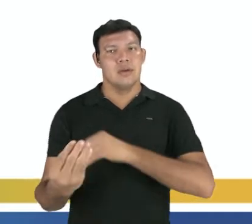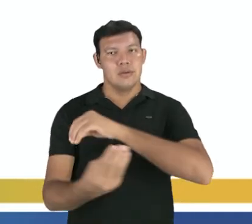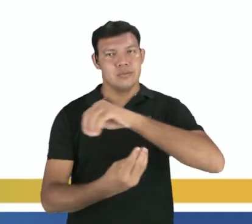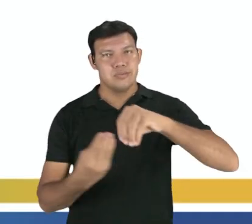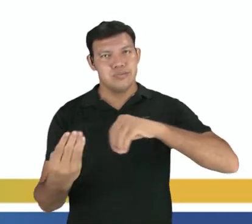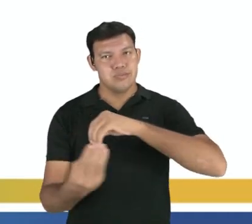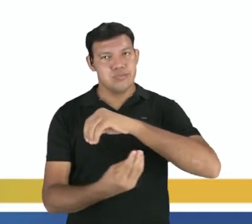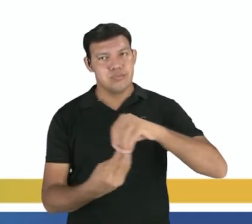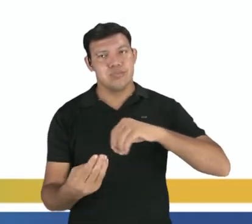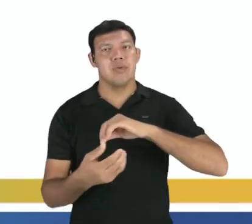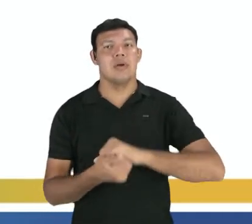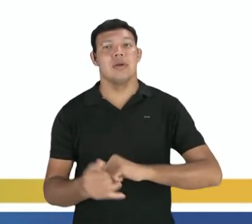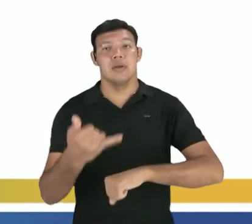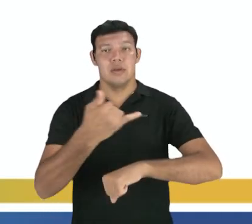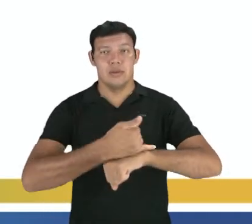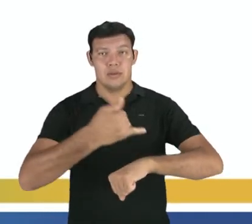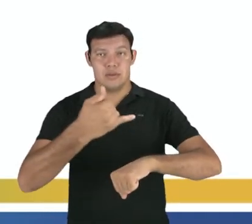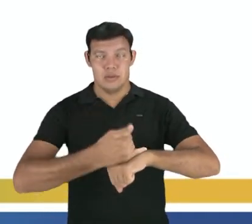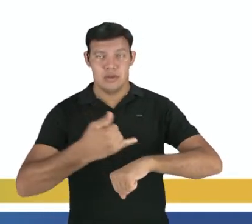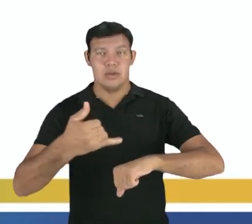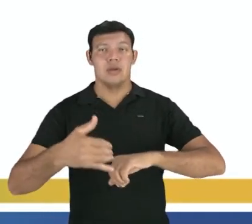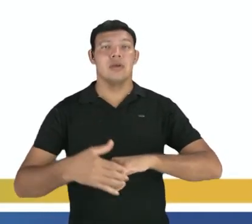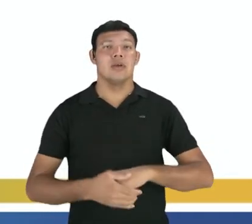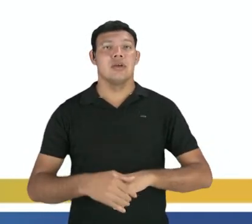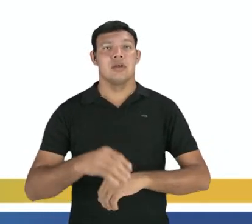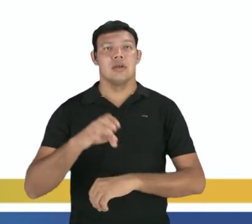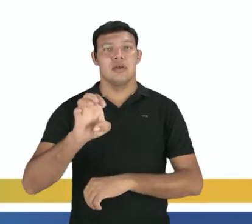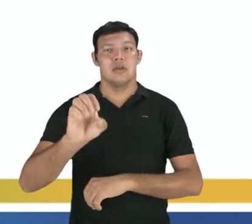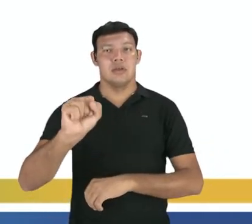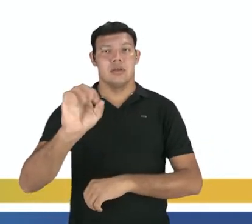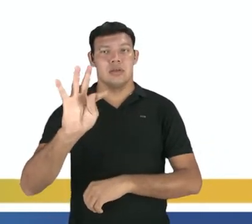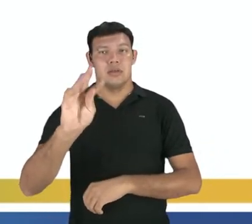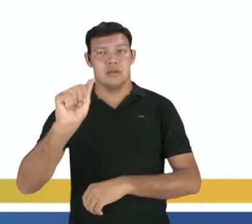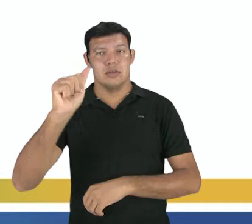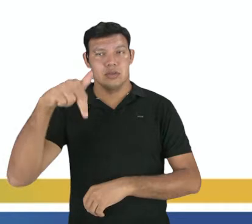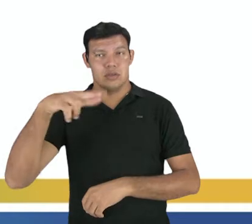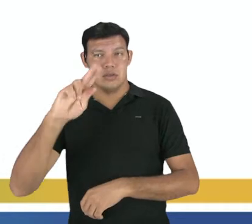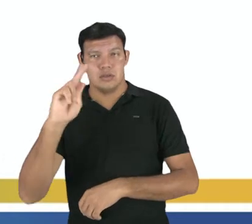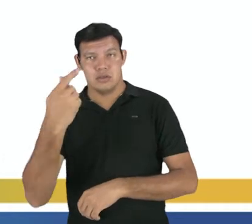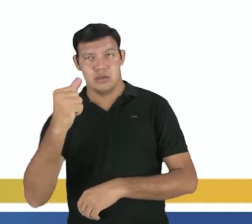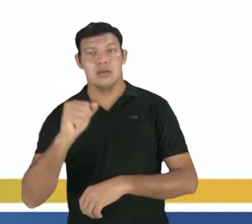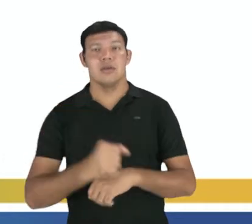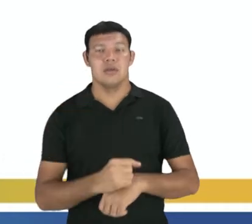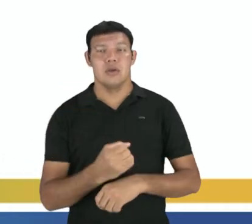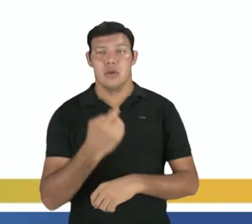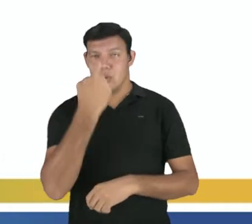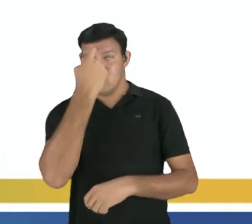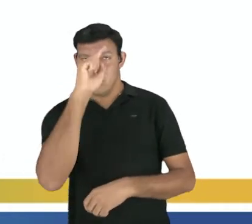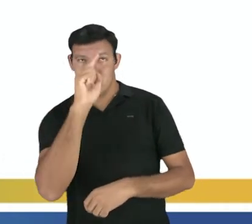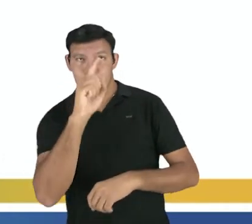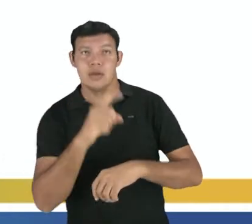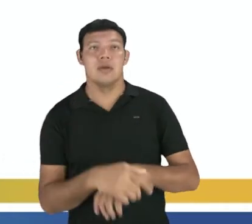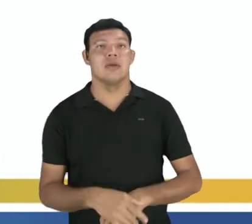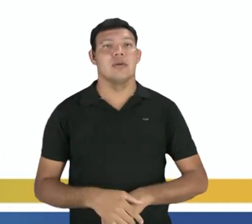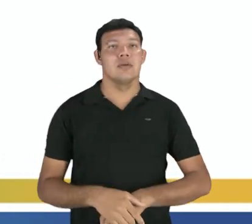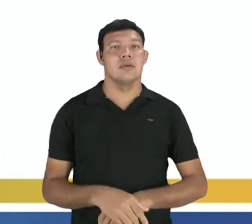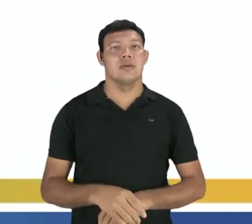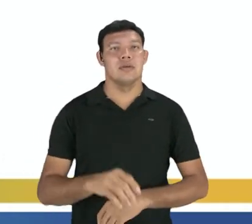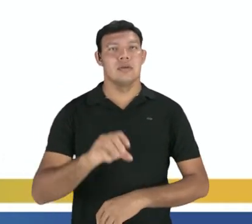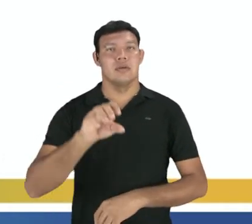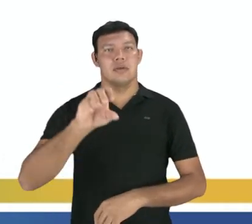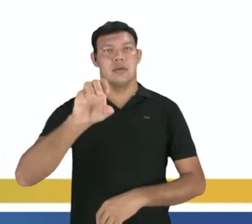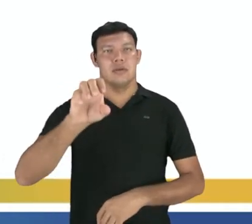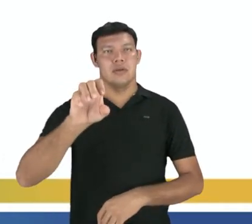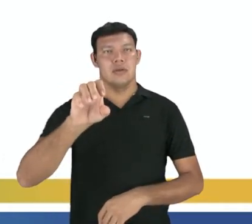do cobre com o metal estanho, conseguiu-se fazer o bronze, que é muito mais resistente do que somente o